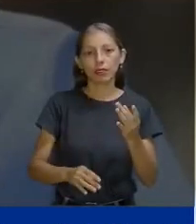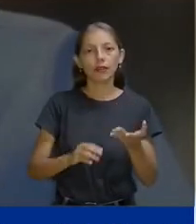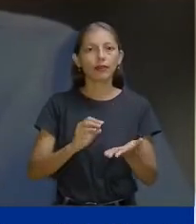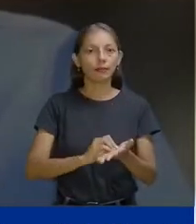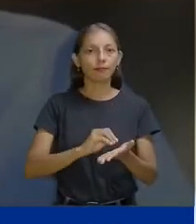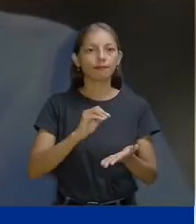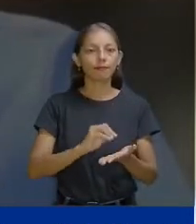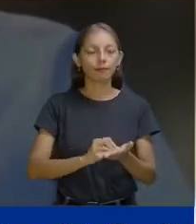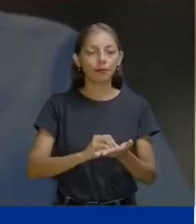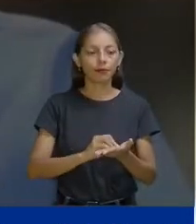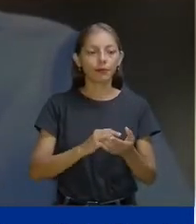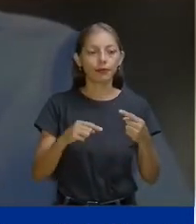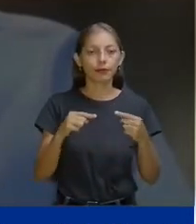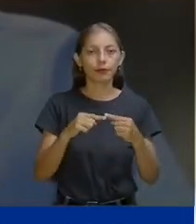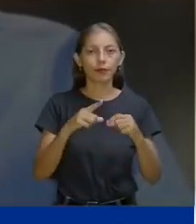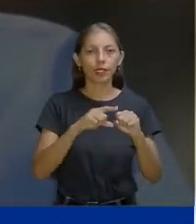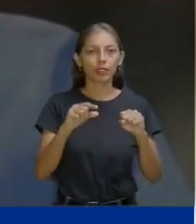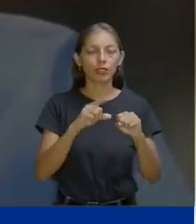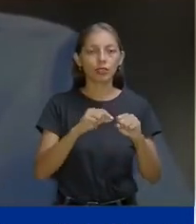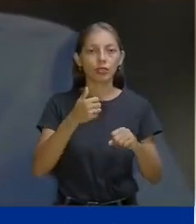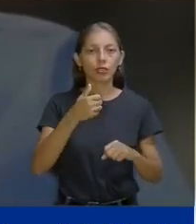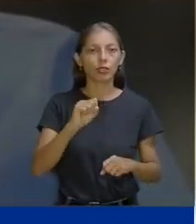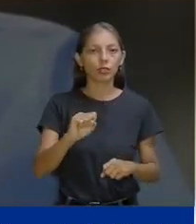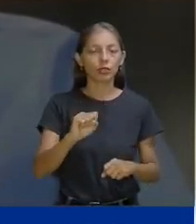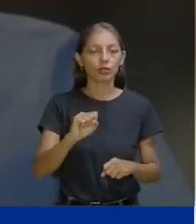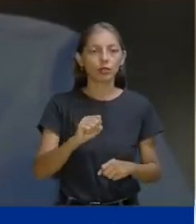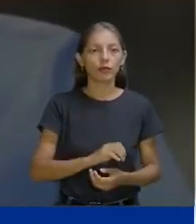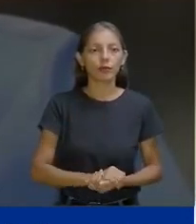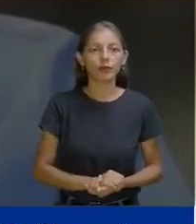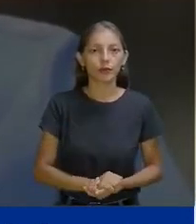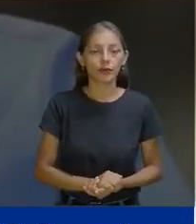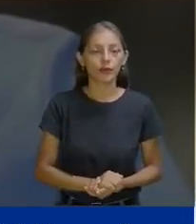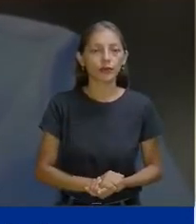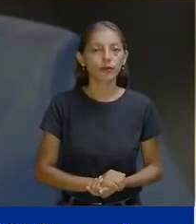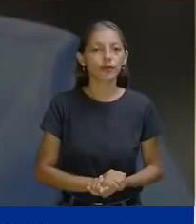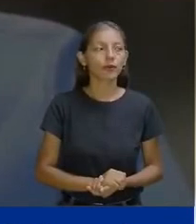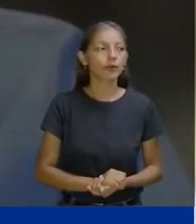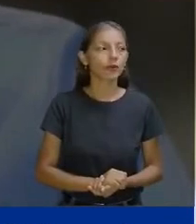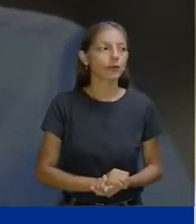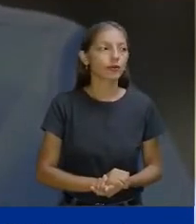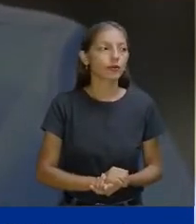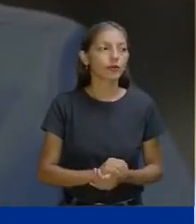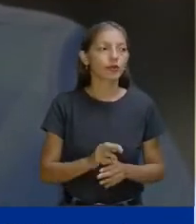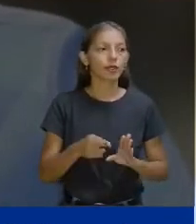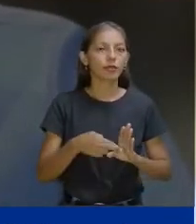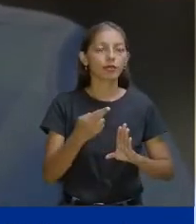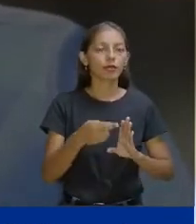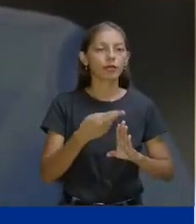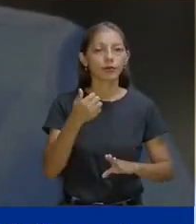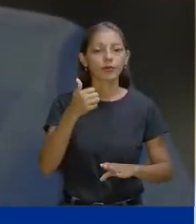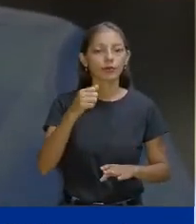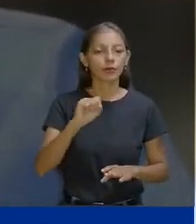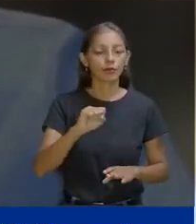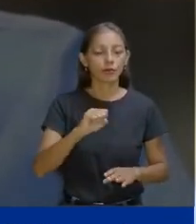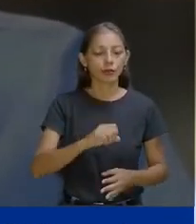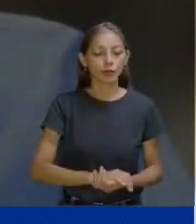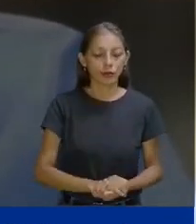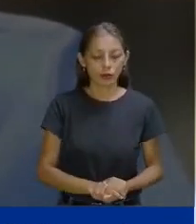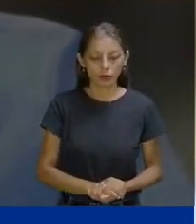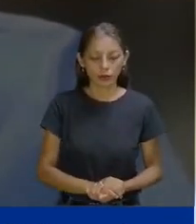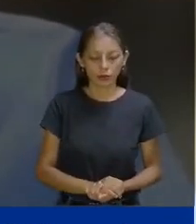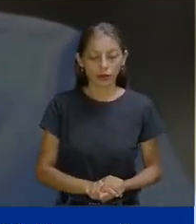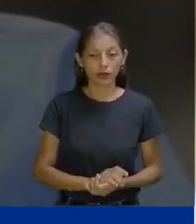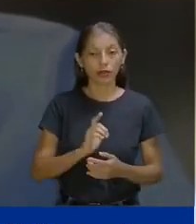que dispõe o artigo 18 da resolução 23.604 de 2019, de gastos realizados